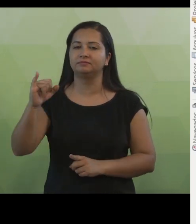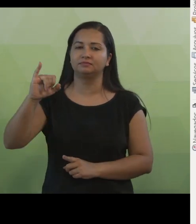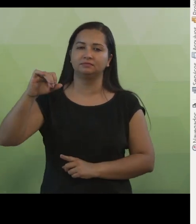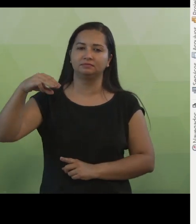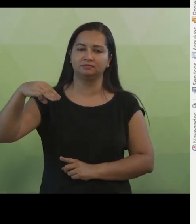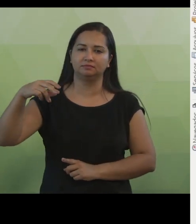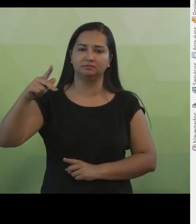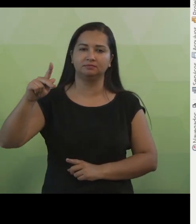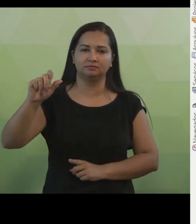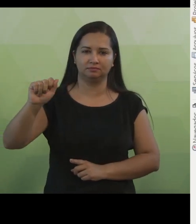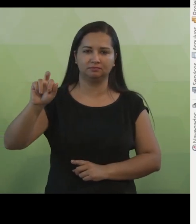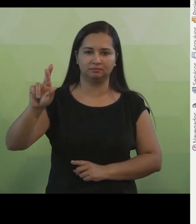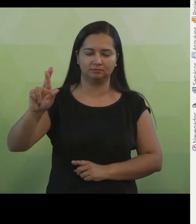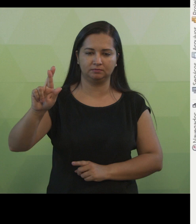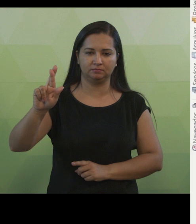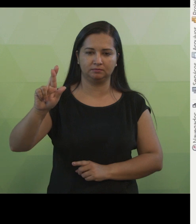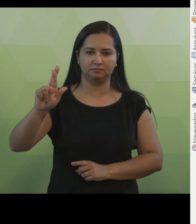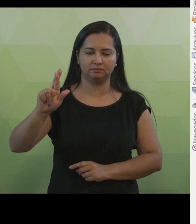system.out.print